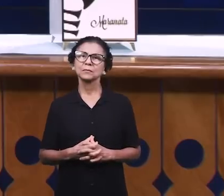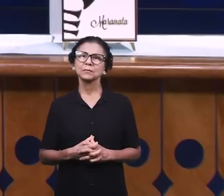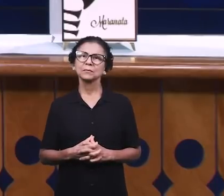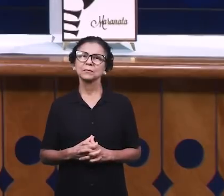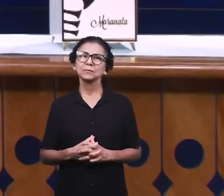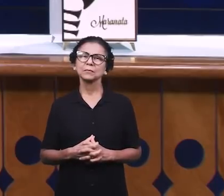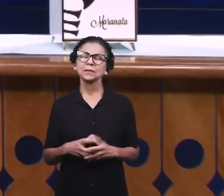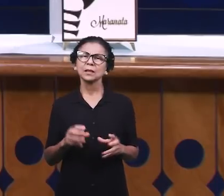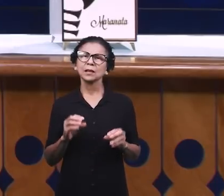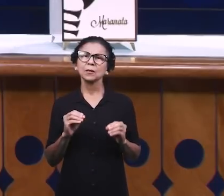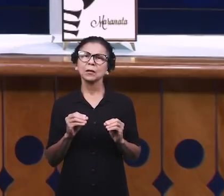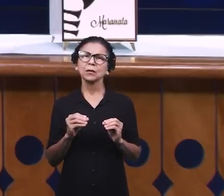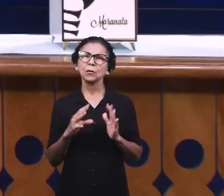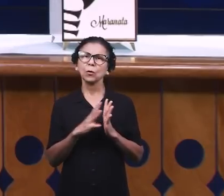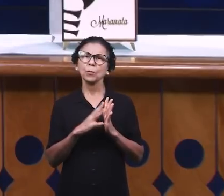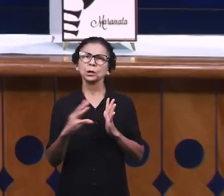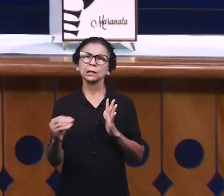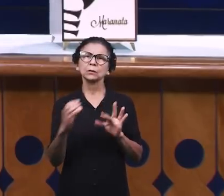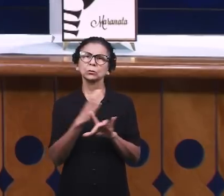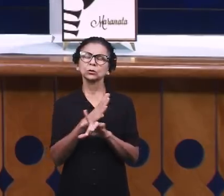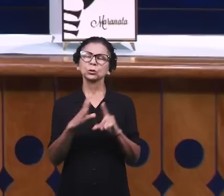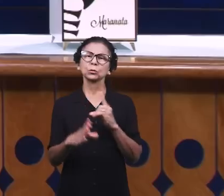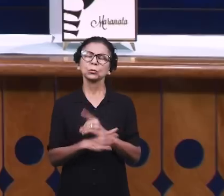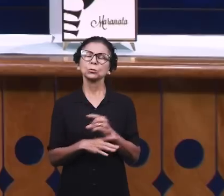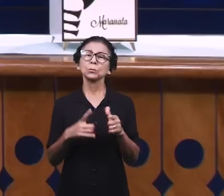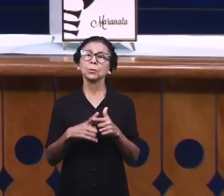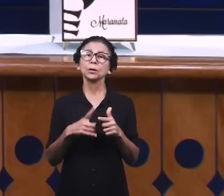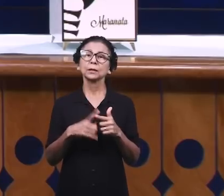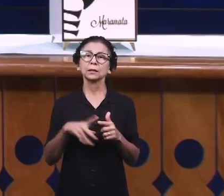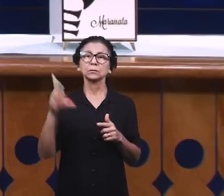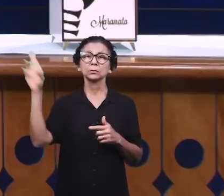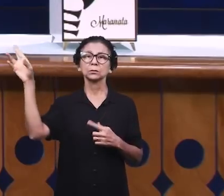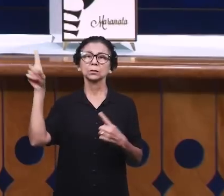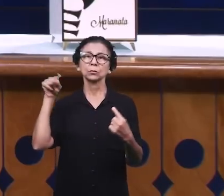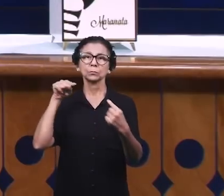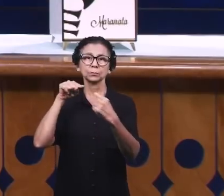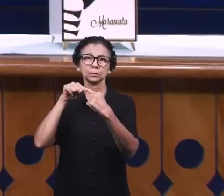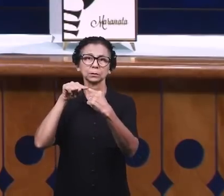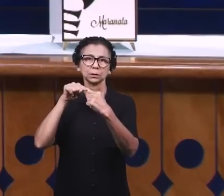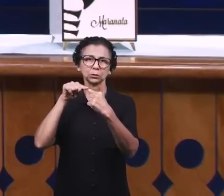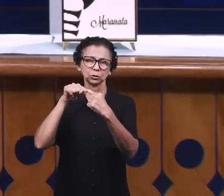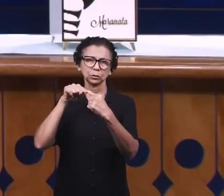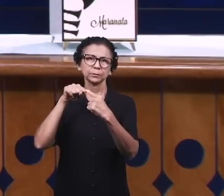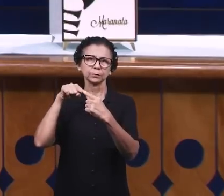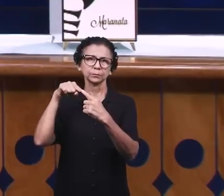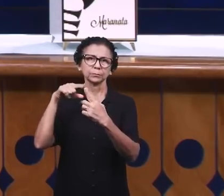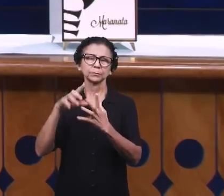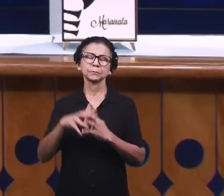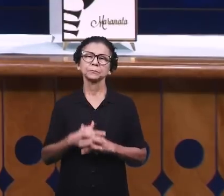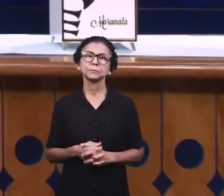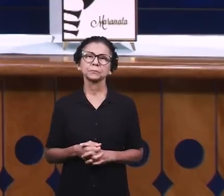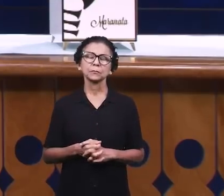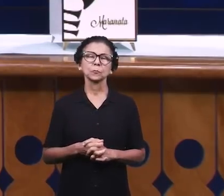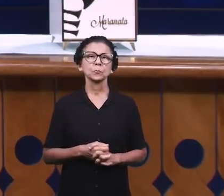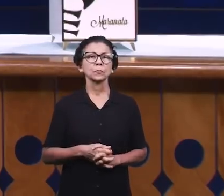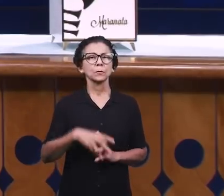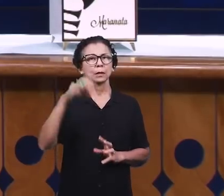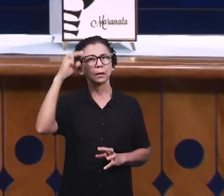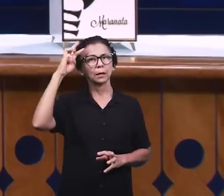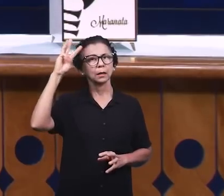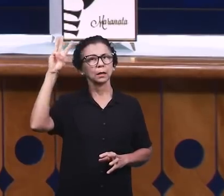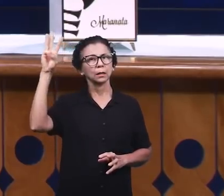quê? Porque o objetivo que o Senhor tem nos dado, nos chamado, nos orientado, é que às